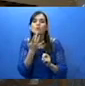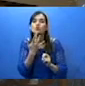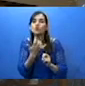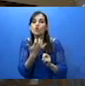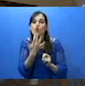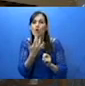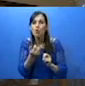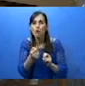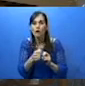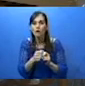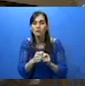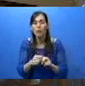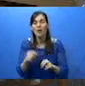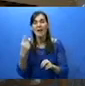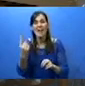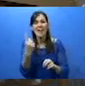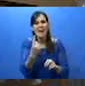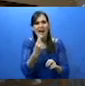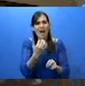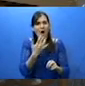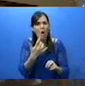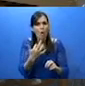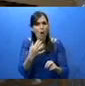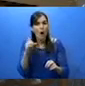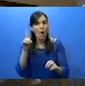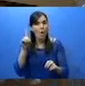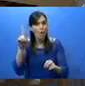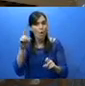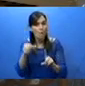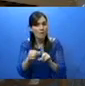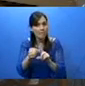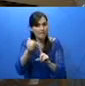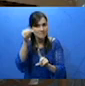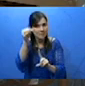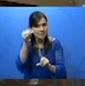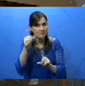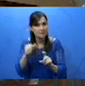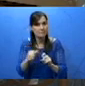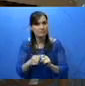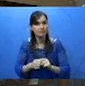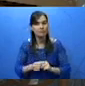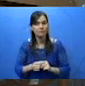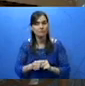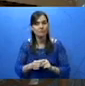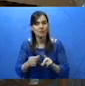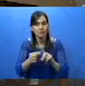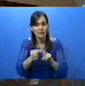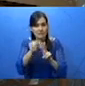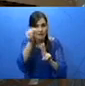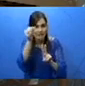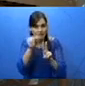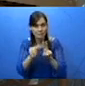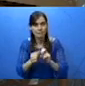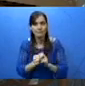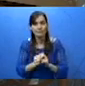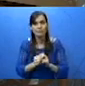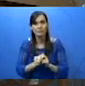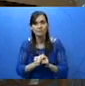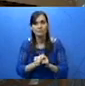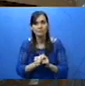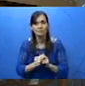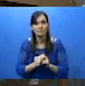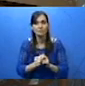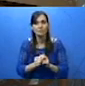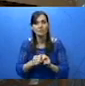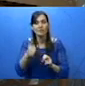representar uma dezena. Então, ele percorreu, na primeira noite, 30. Então, eu vou pegar 1, 10,